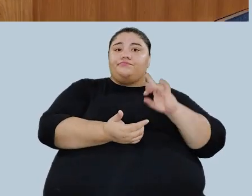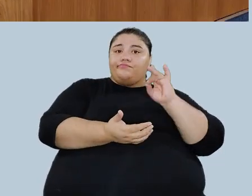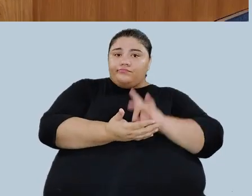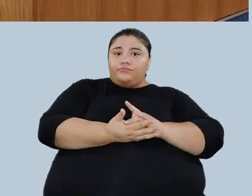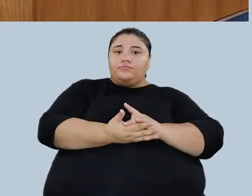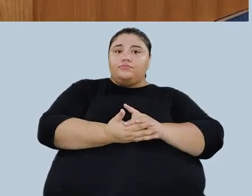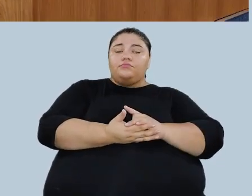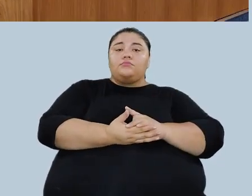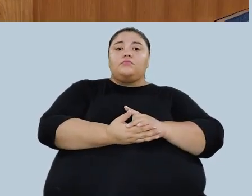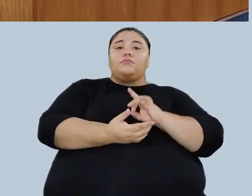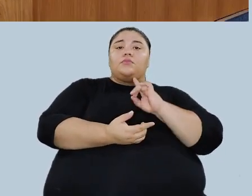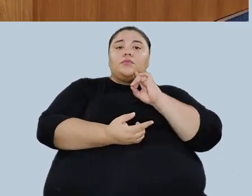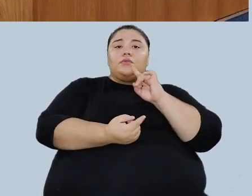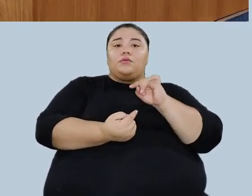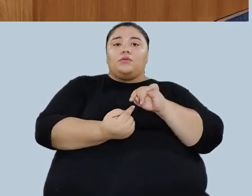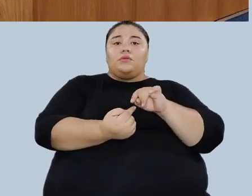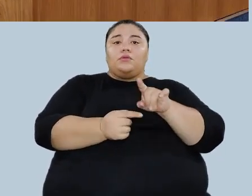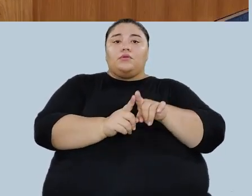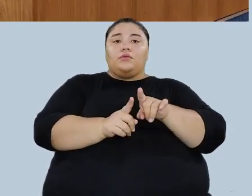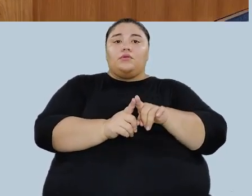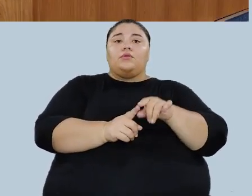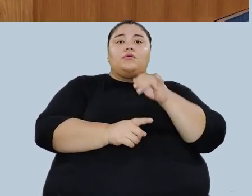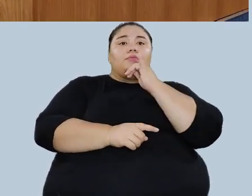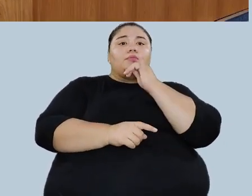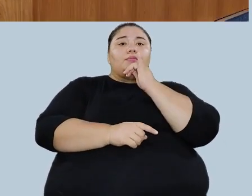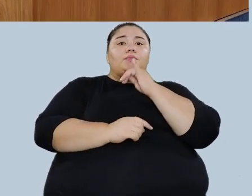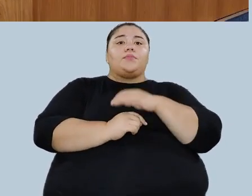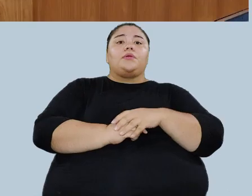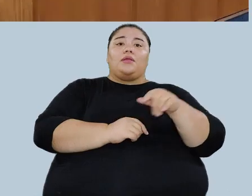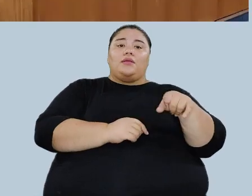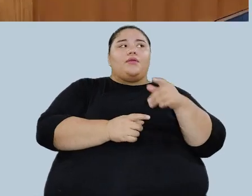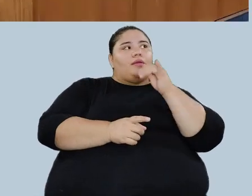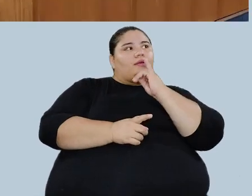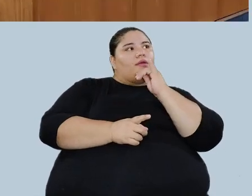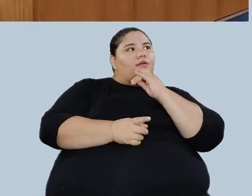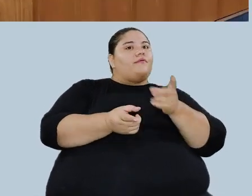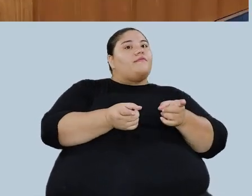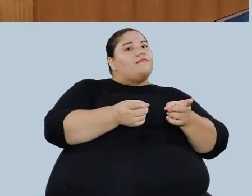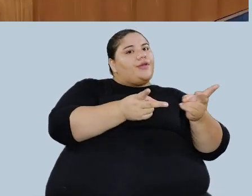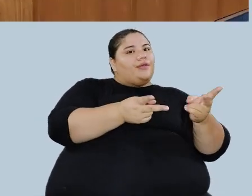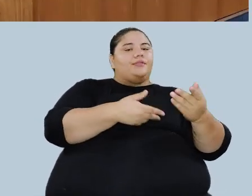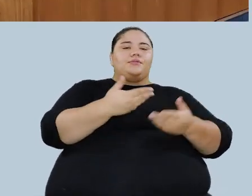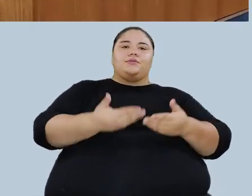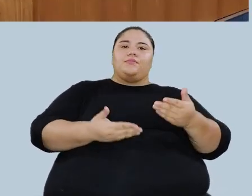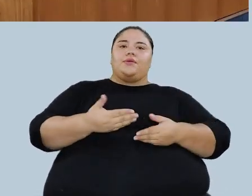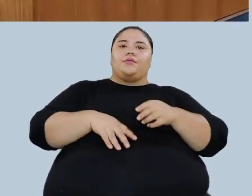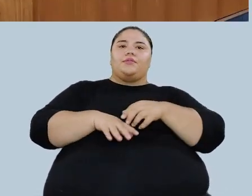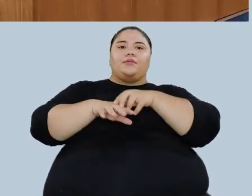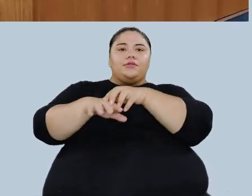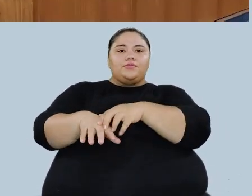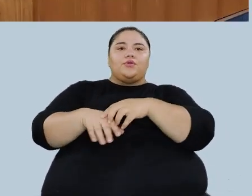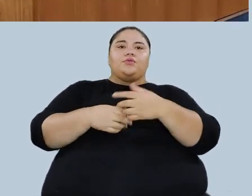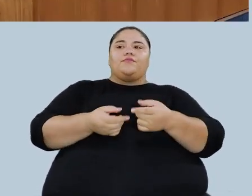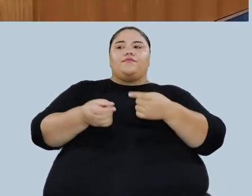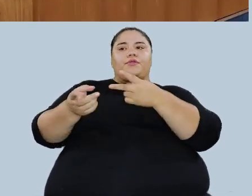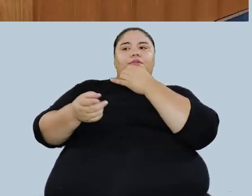supostamente, a tendência é que essa verticalização passe a uma horizontalidade. E ele venda, por exemplo, esse segmento de serviço de transporte